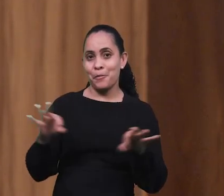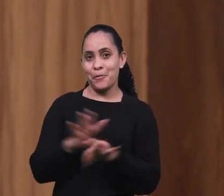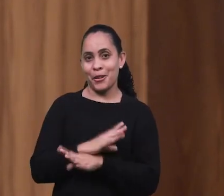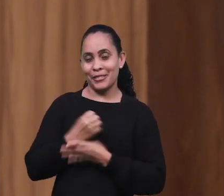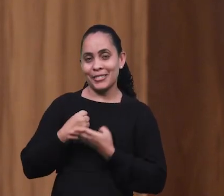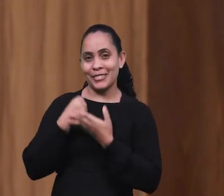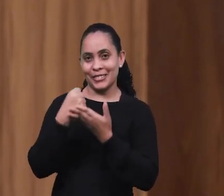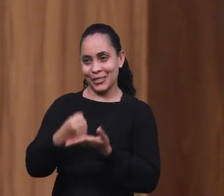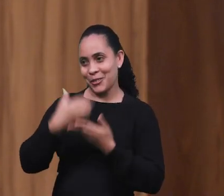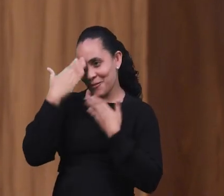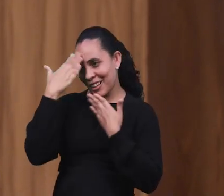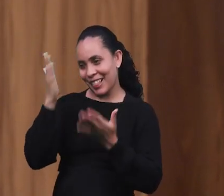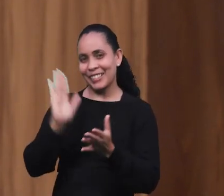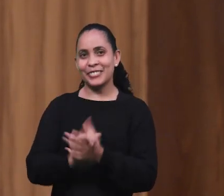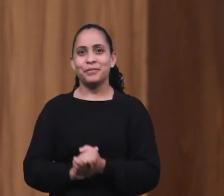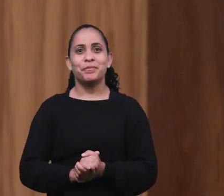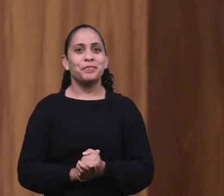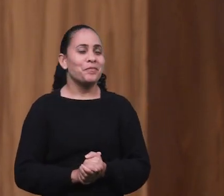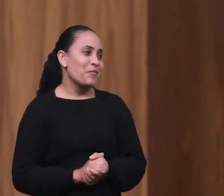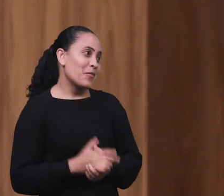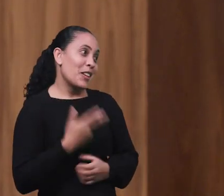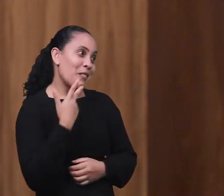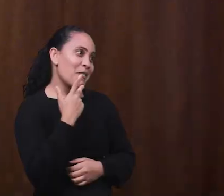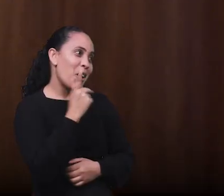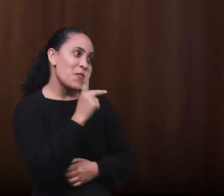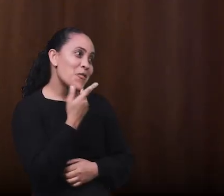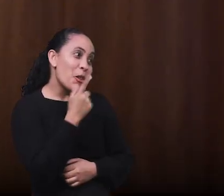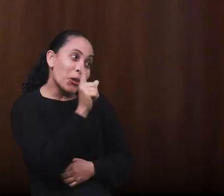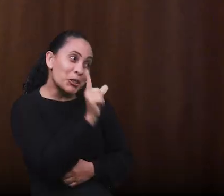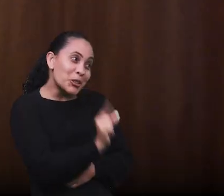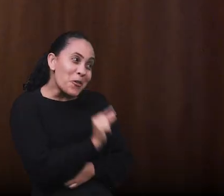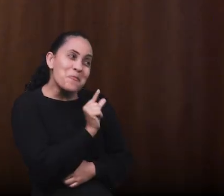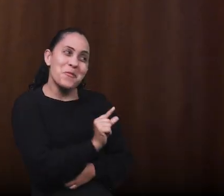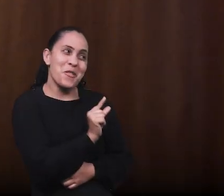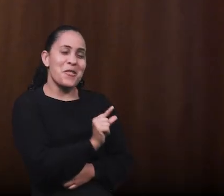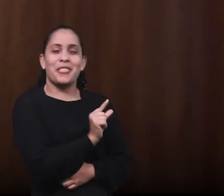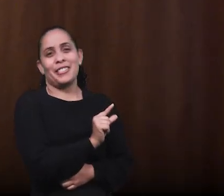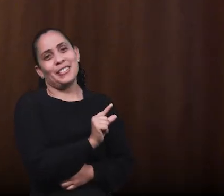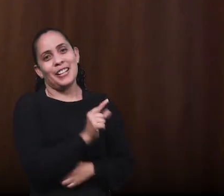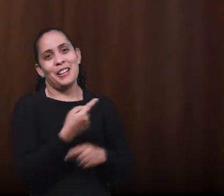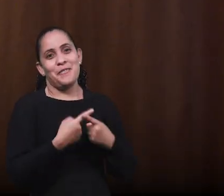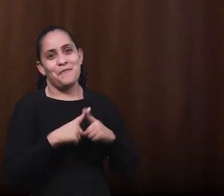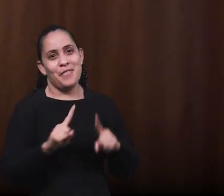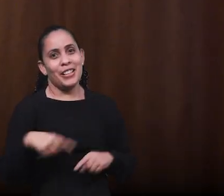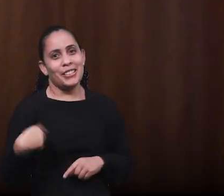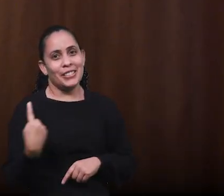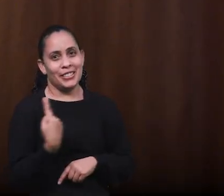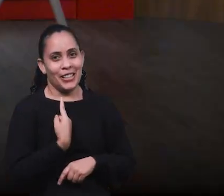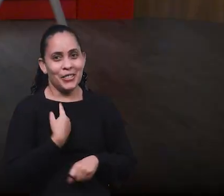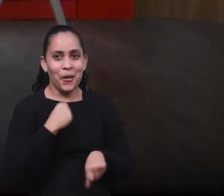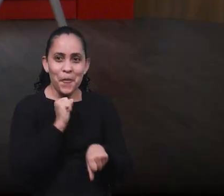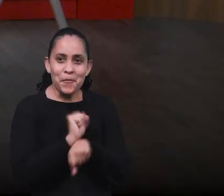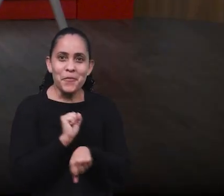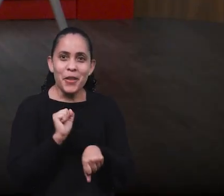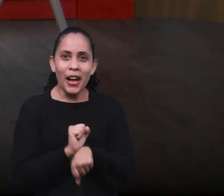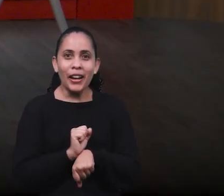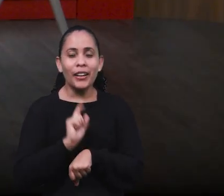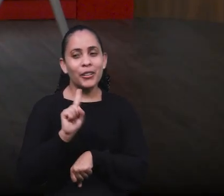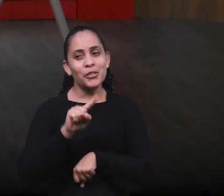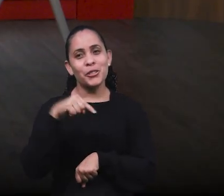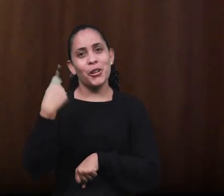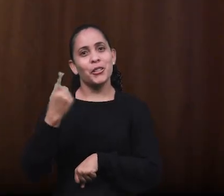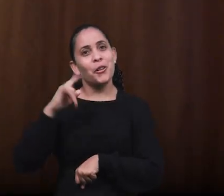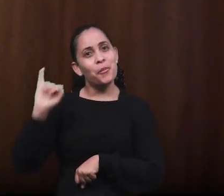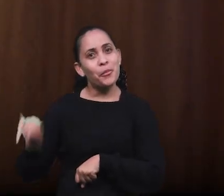Estamos à disposição sempre que precisar. Muito obrigado pelo convite. Eu sei que você não falou nem a metade do que você preparou, mas nós vamos parando